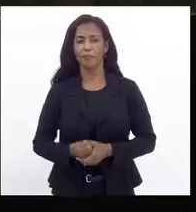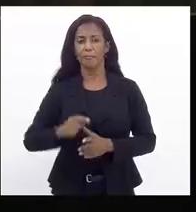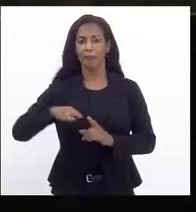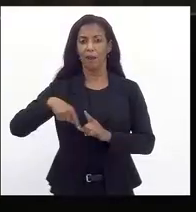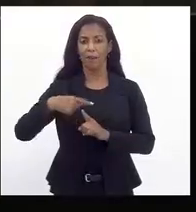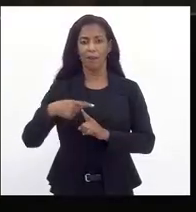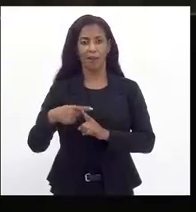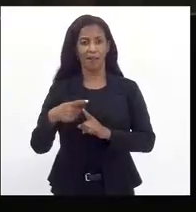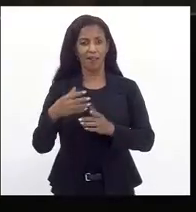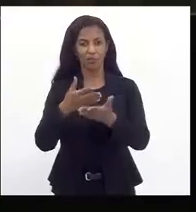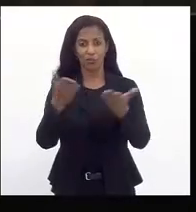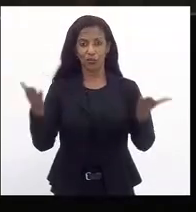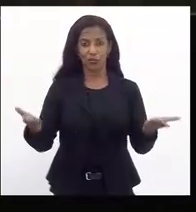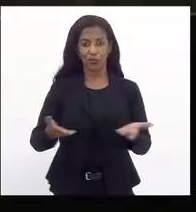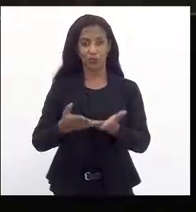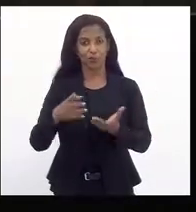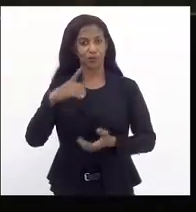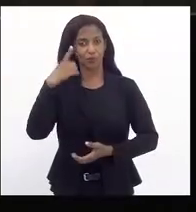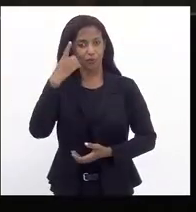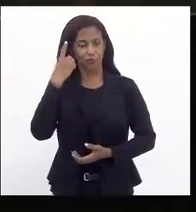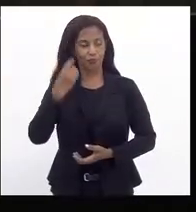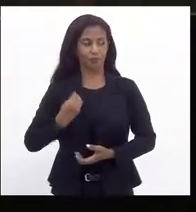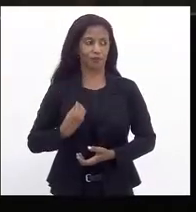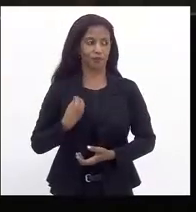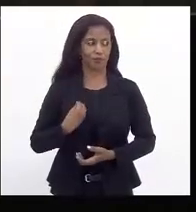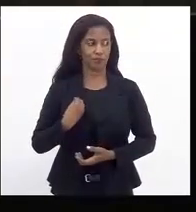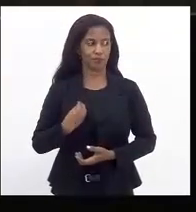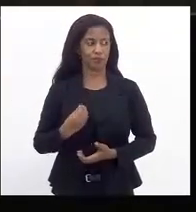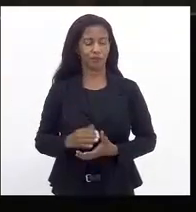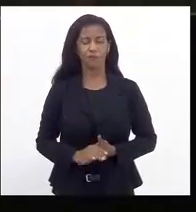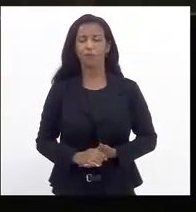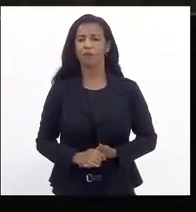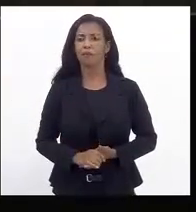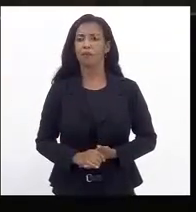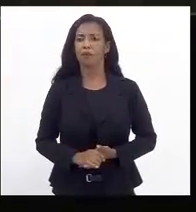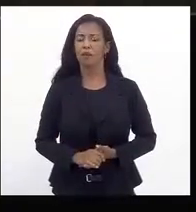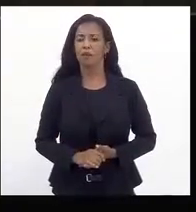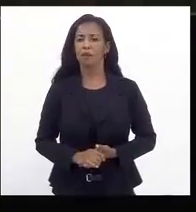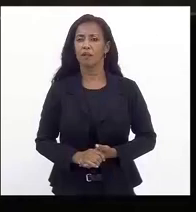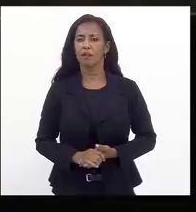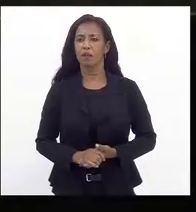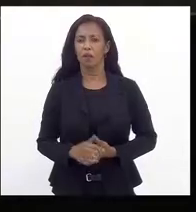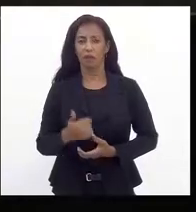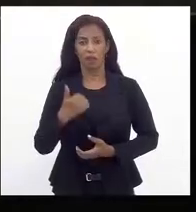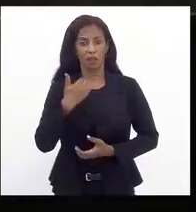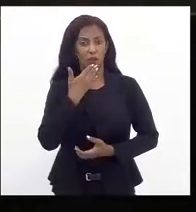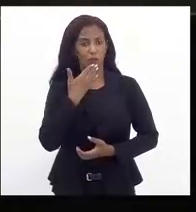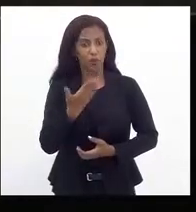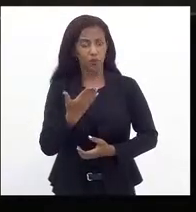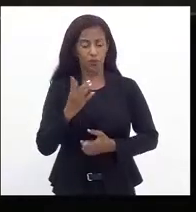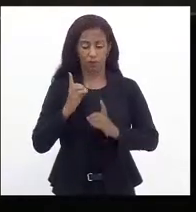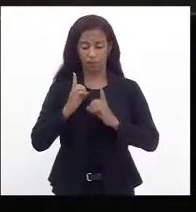deputados aqui presente eu queria eu pedi para discutir esse